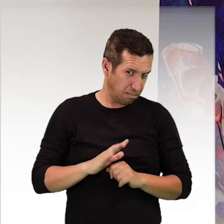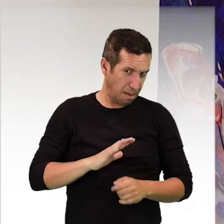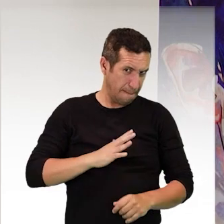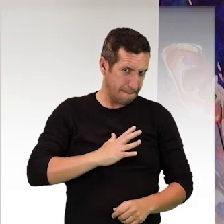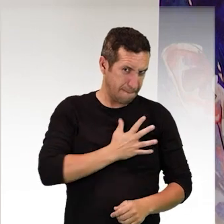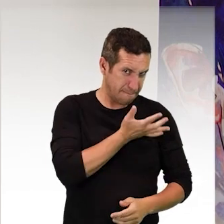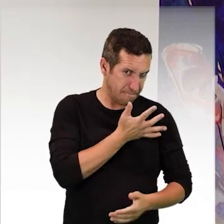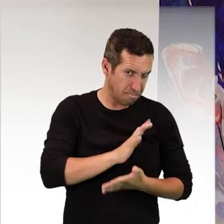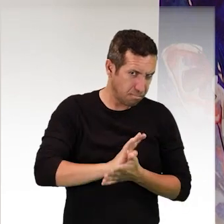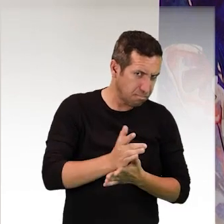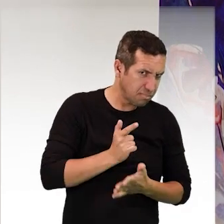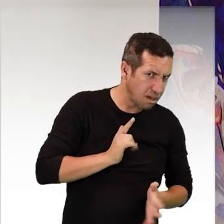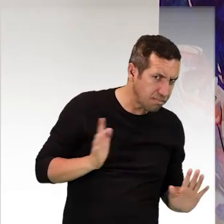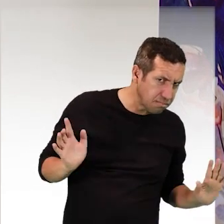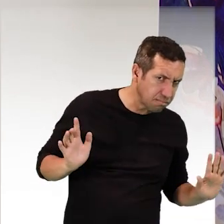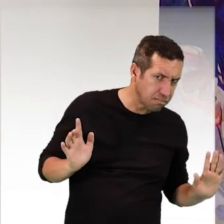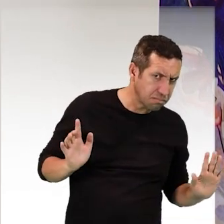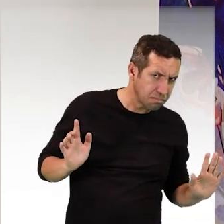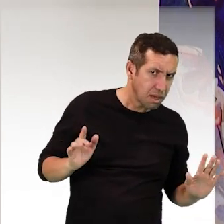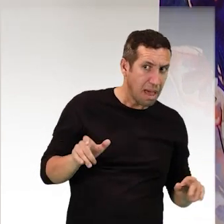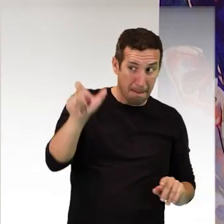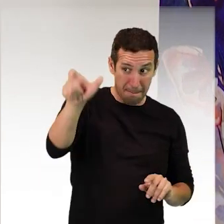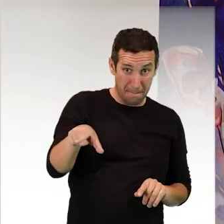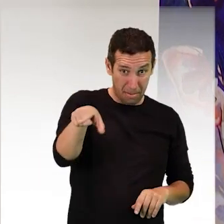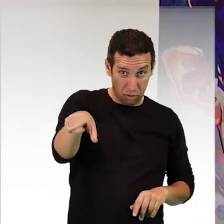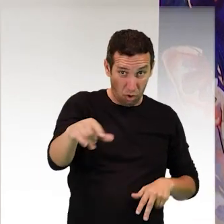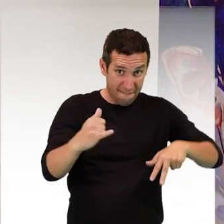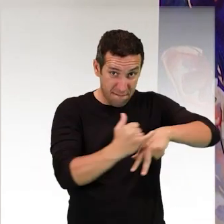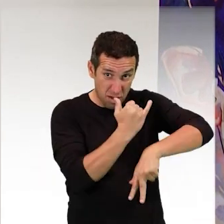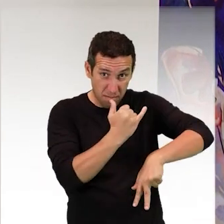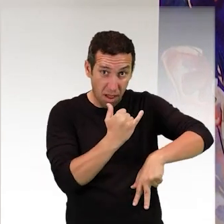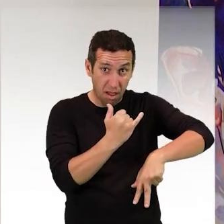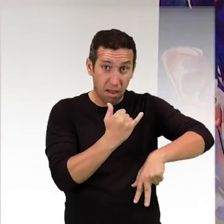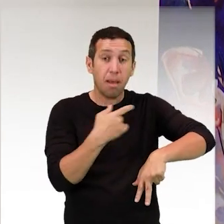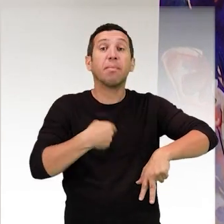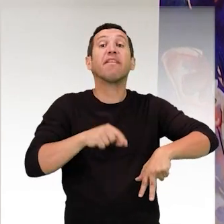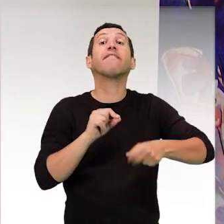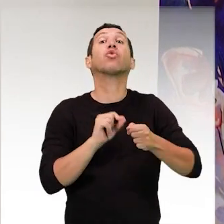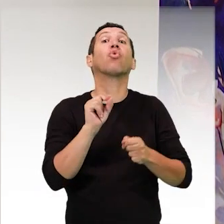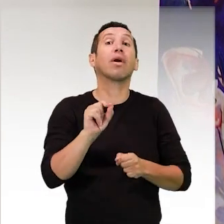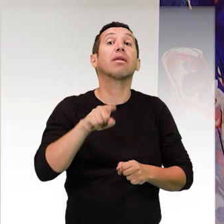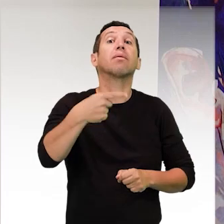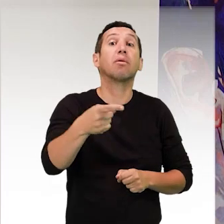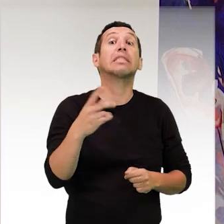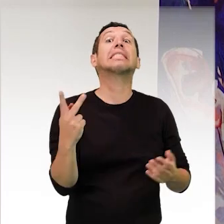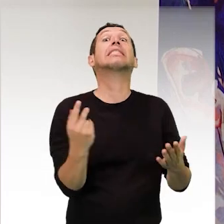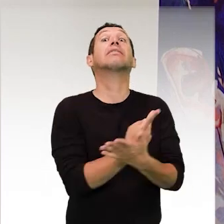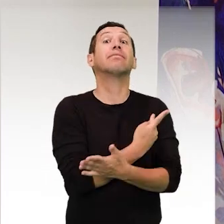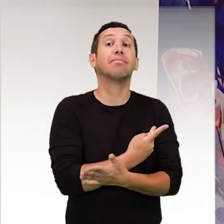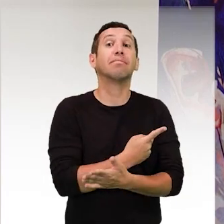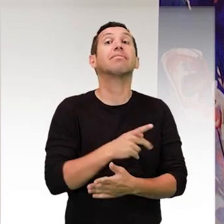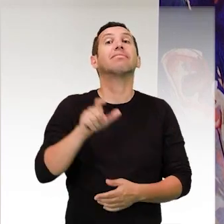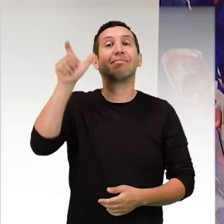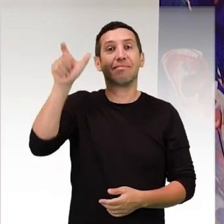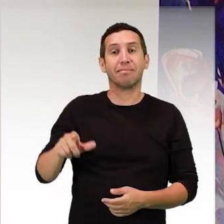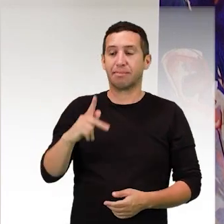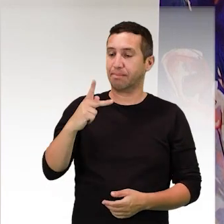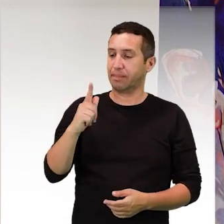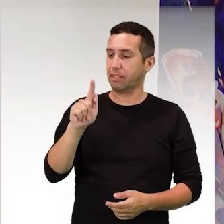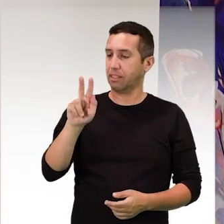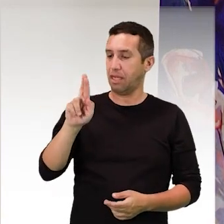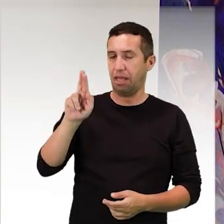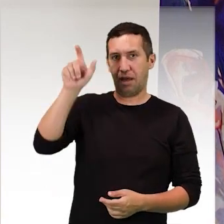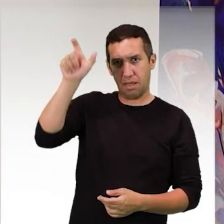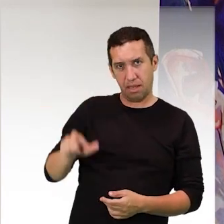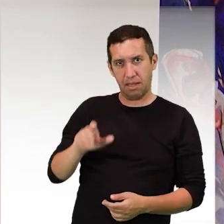entender como tem sido o respeito à diversidade nos ambientes de trabalho. Existe muito preconceito?